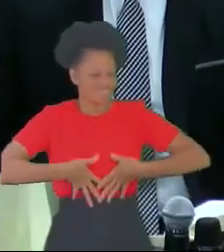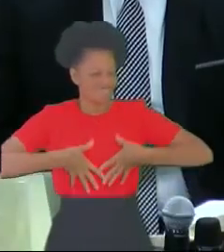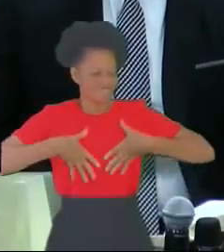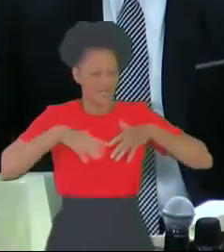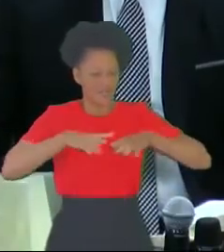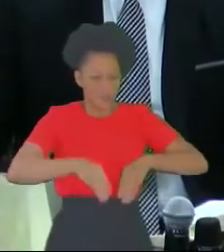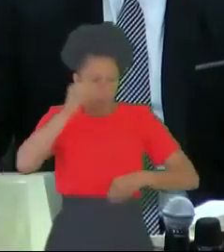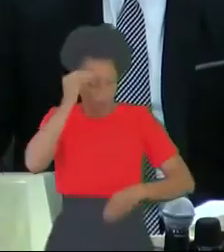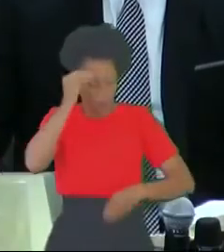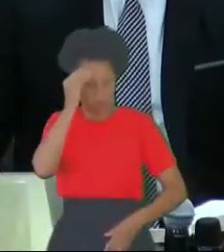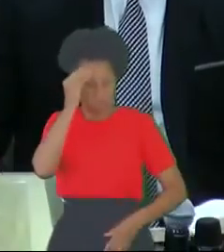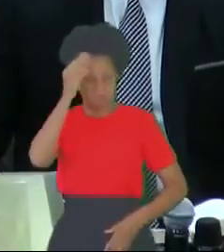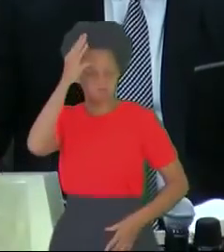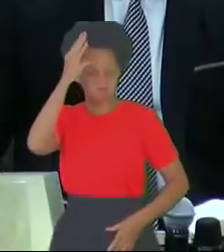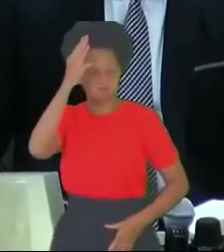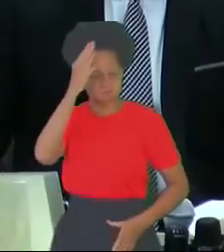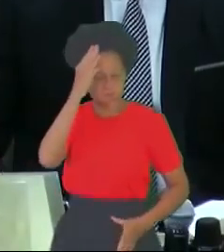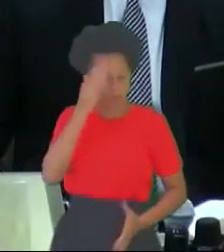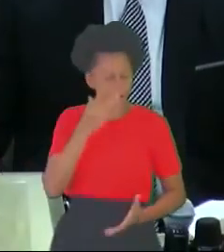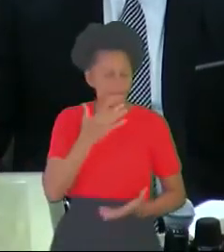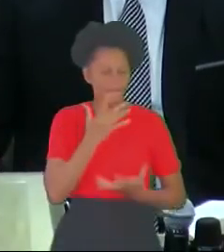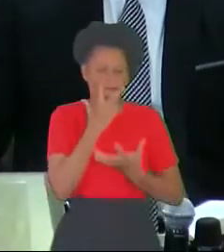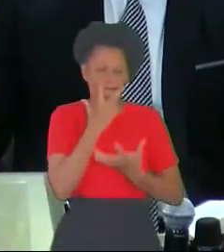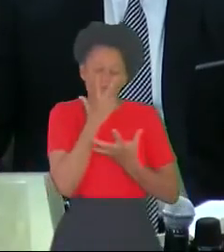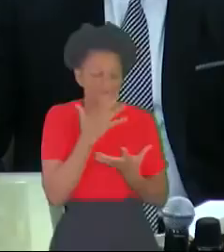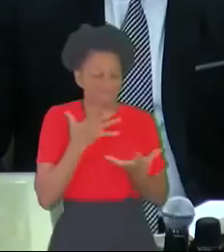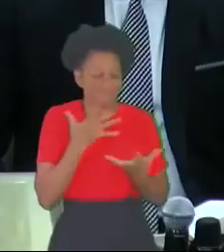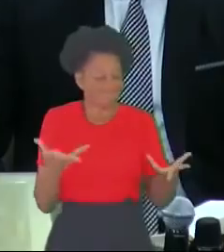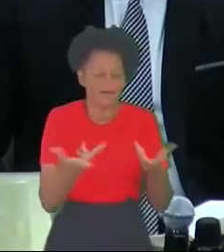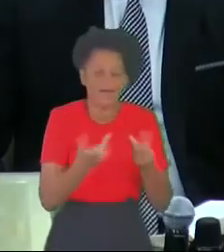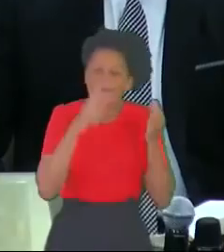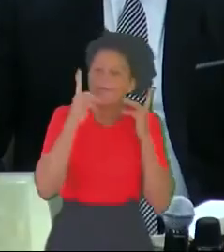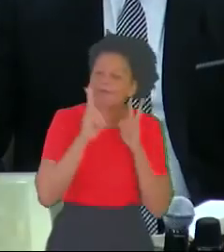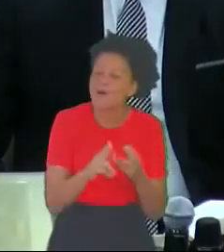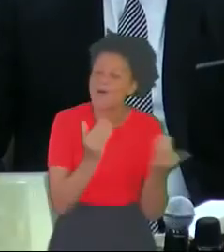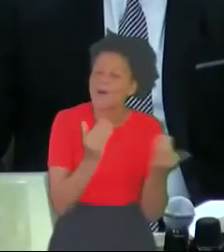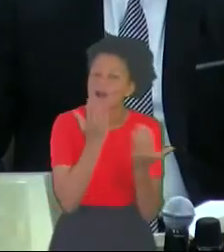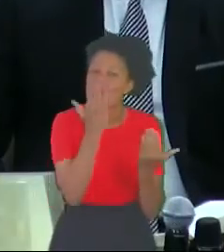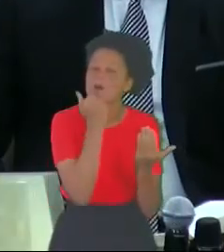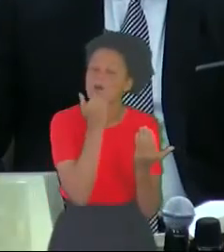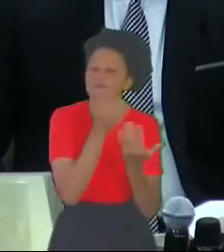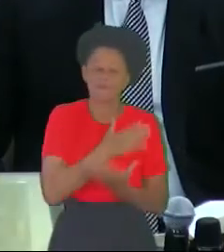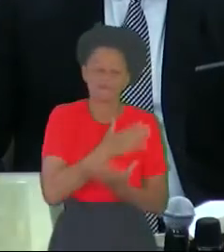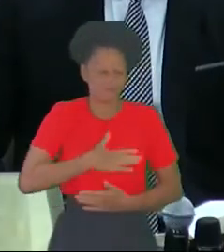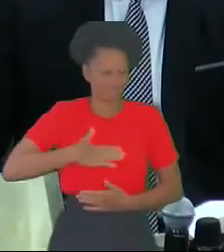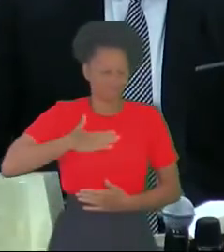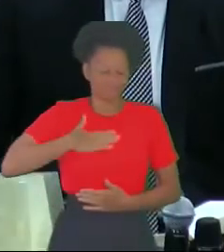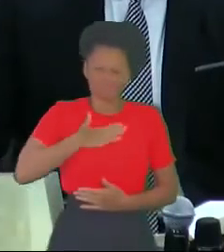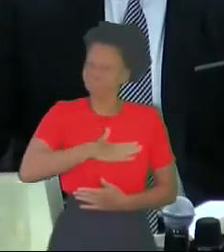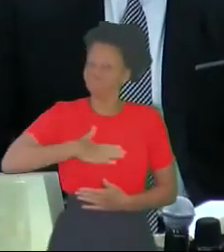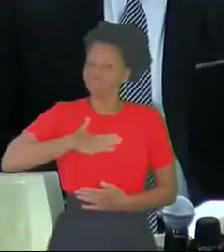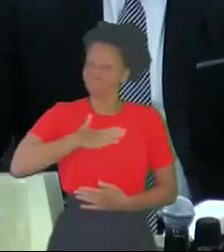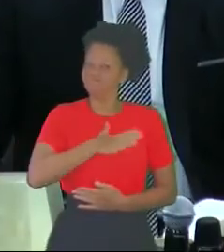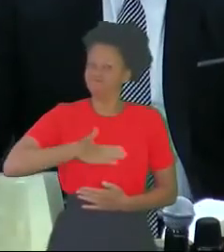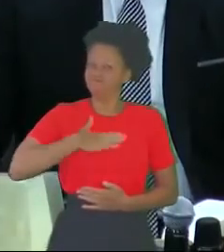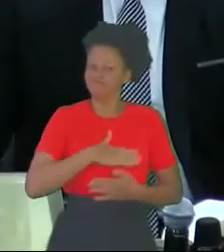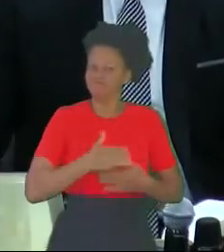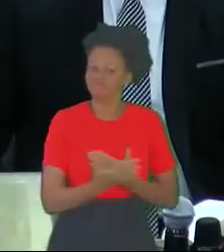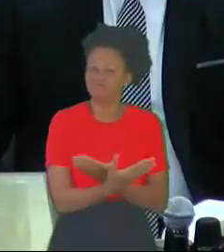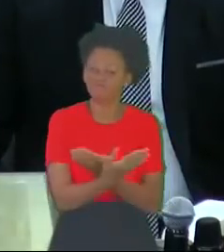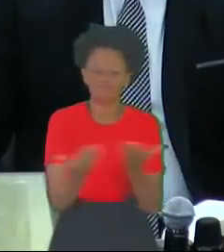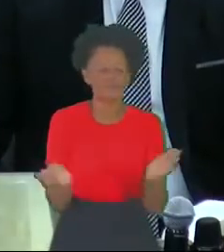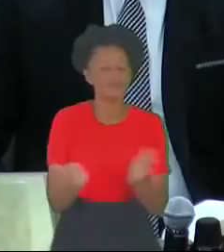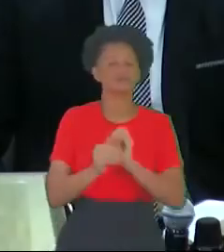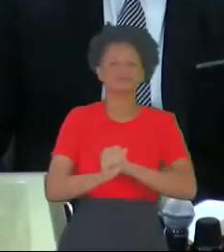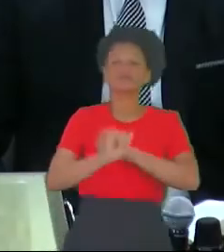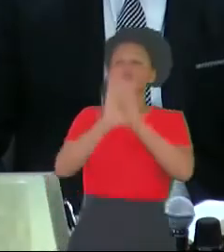sustenta, ele delicia-se daqueles frutos que a igreja apresenta a ele. Glória a Deus,